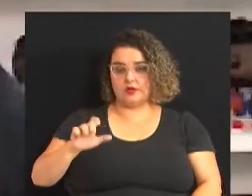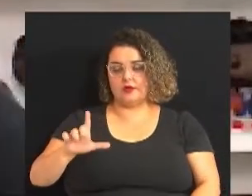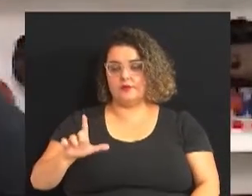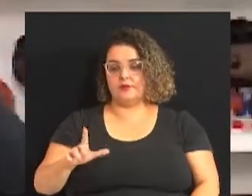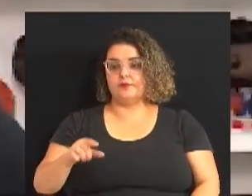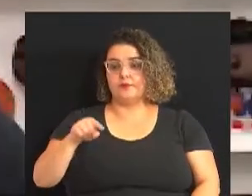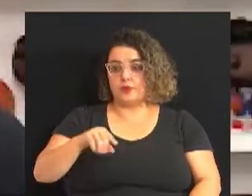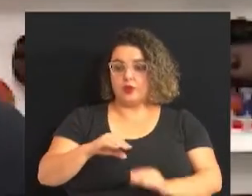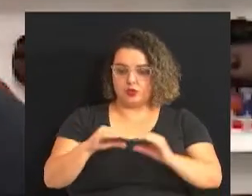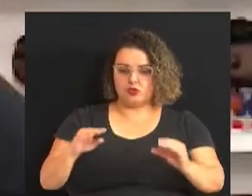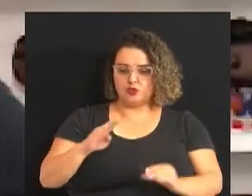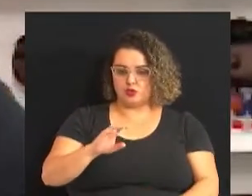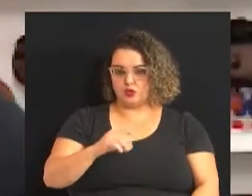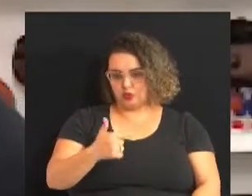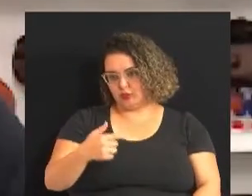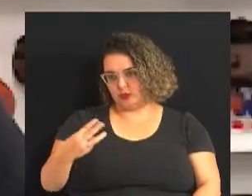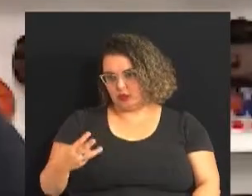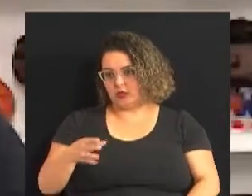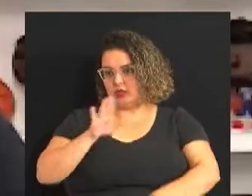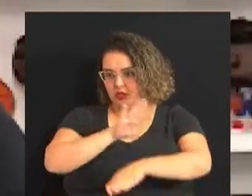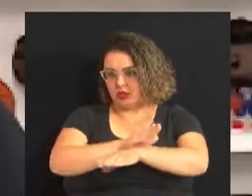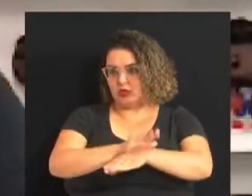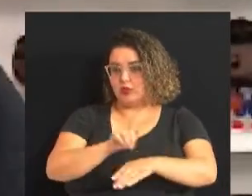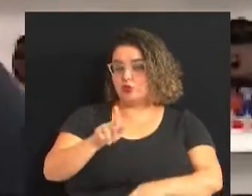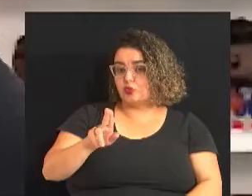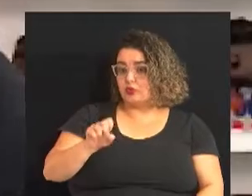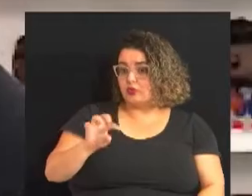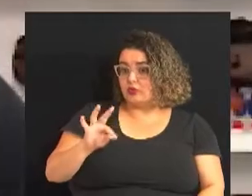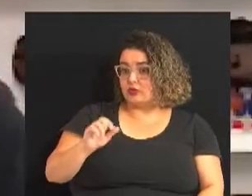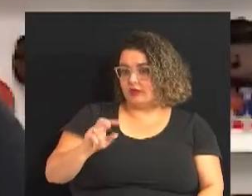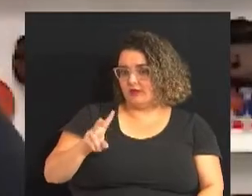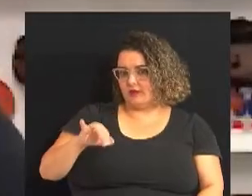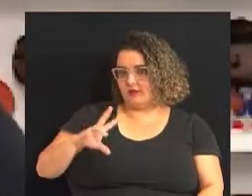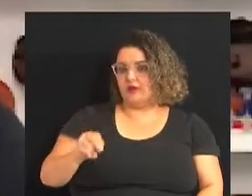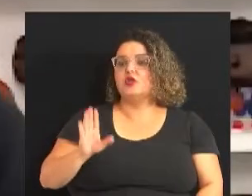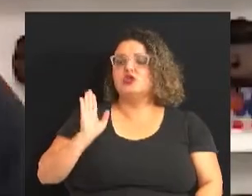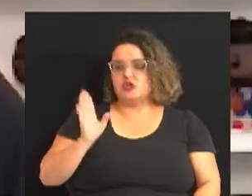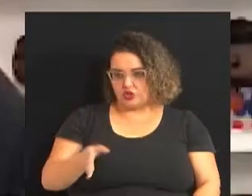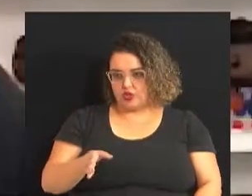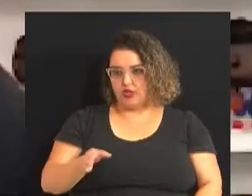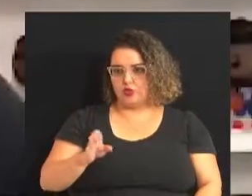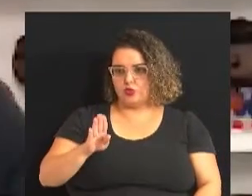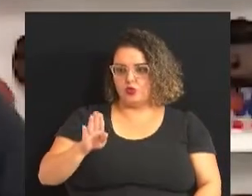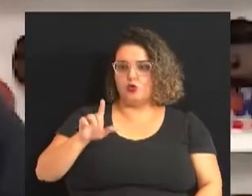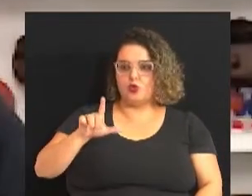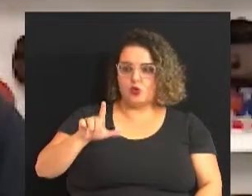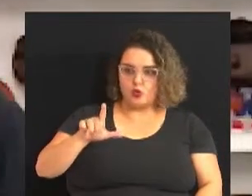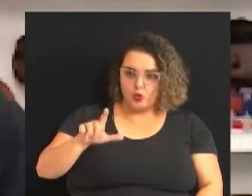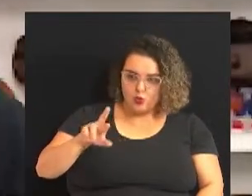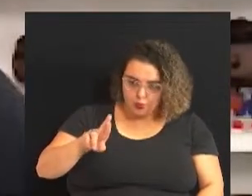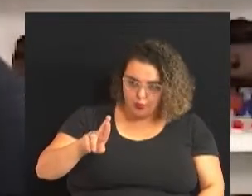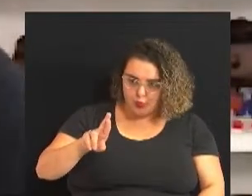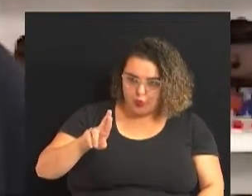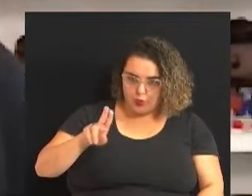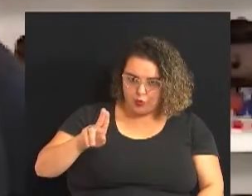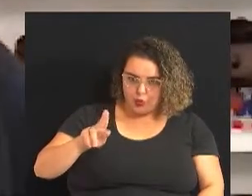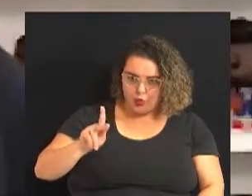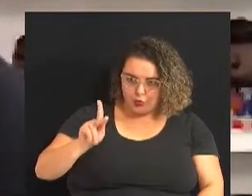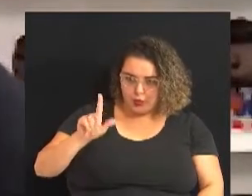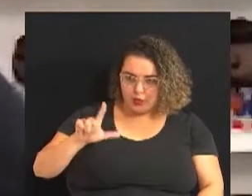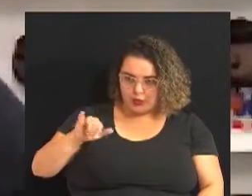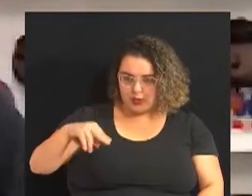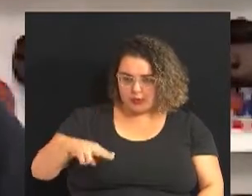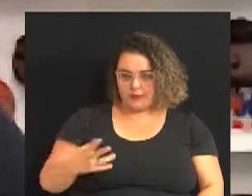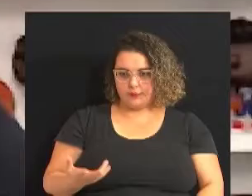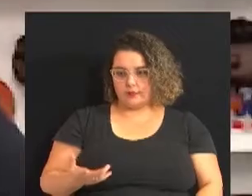Sub-23 do Brasil, que é assistente técnico do Gustavinho, ele já é assistente do Brooklyn Nets, ele teve o mesmo começo, ele foi, né, um jogador